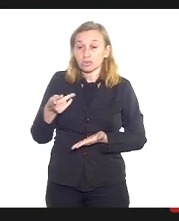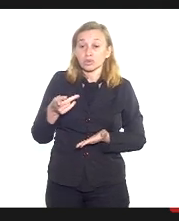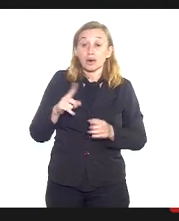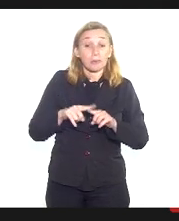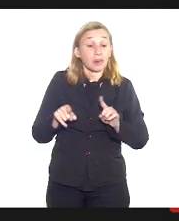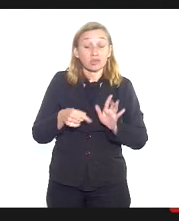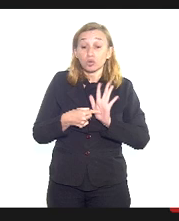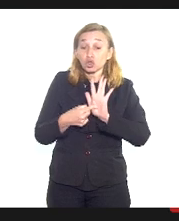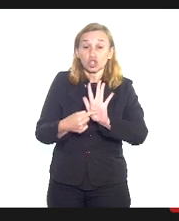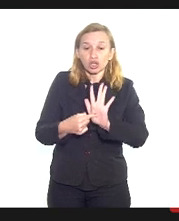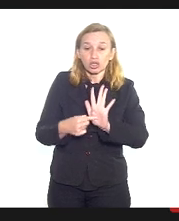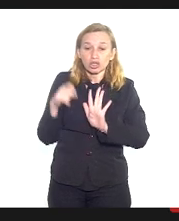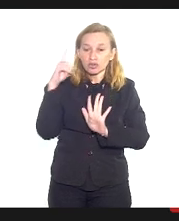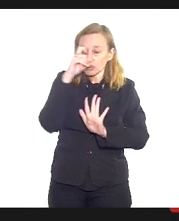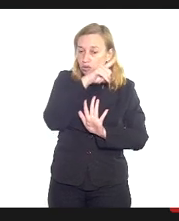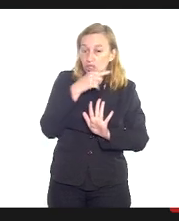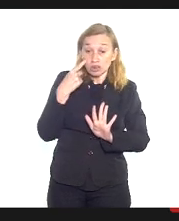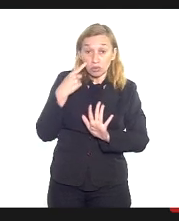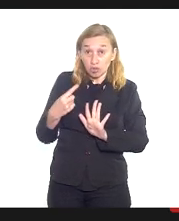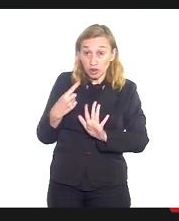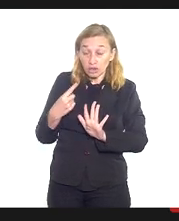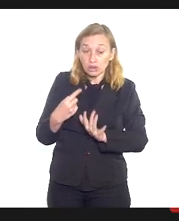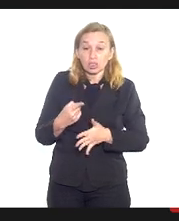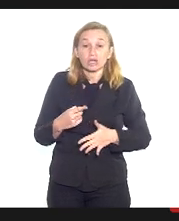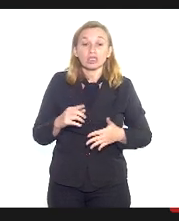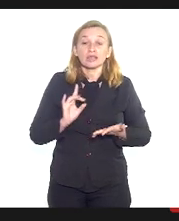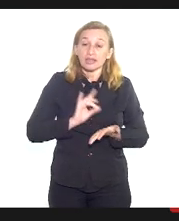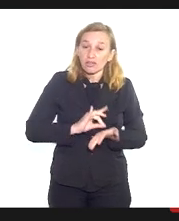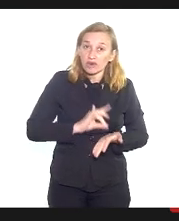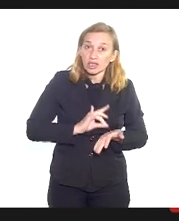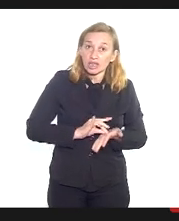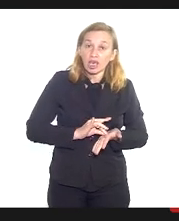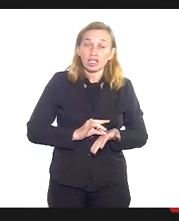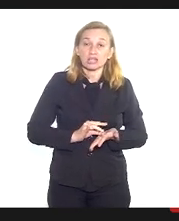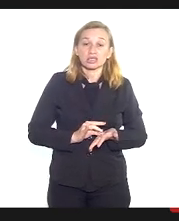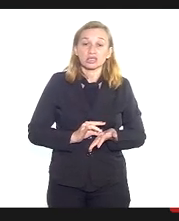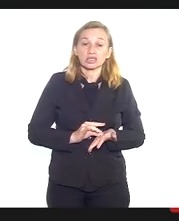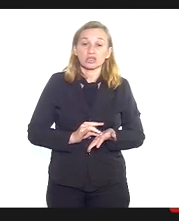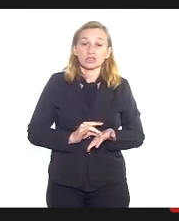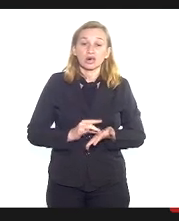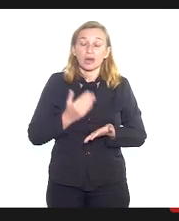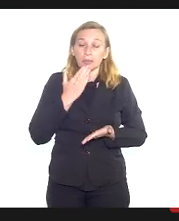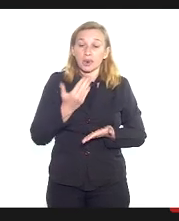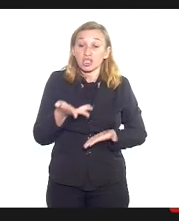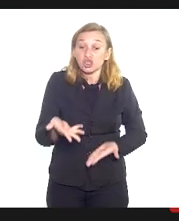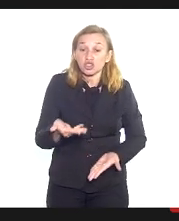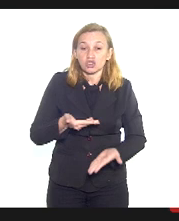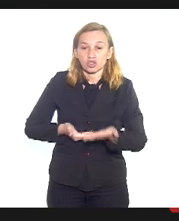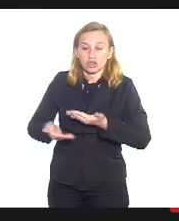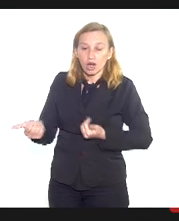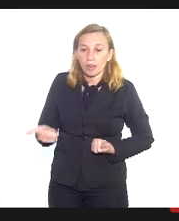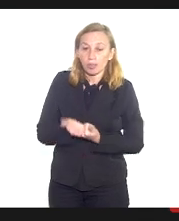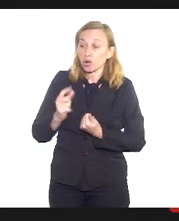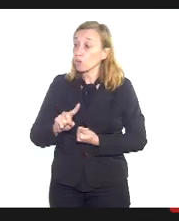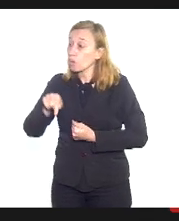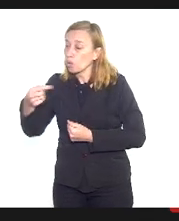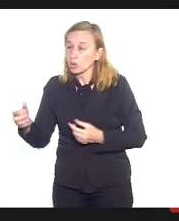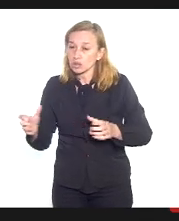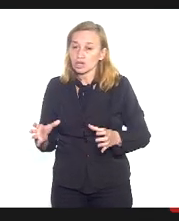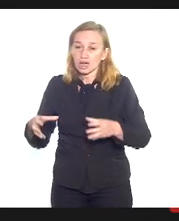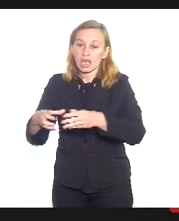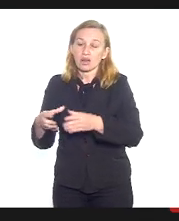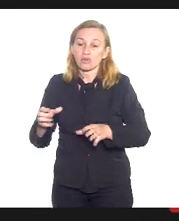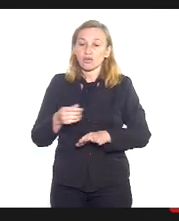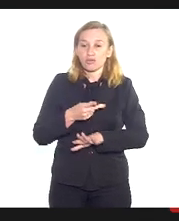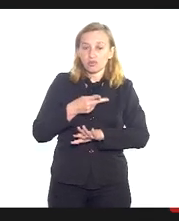uma dificuldade que nós temos enfrentado. E aí, na verdade, na hora de eu pedir colaboração com outros setores, eu vou deixar um pouco mais